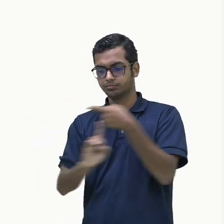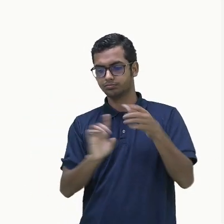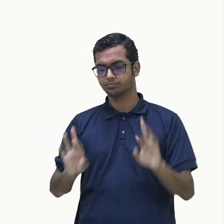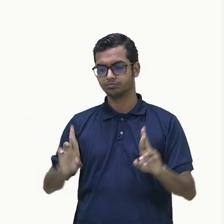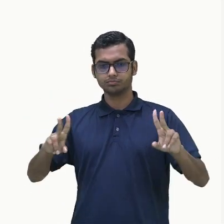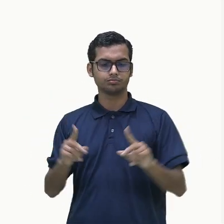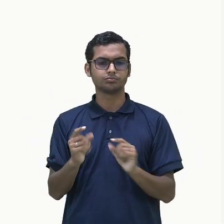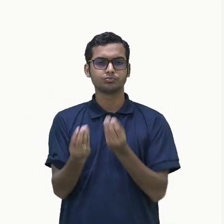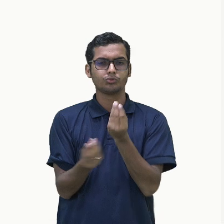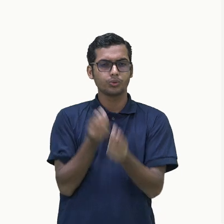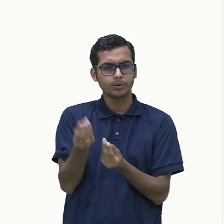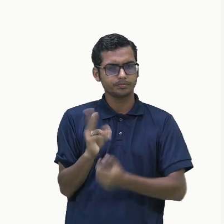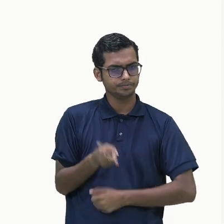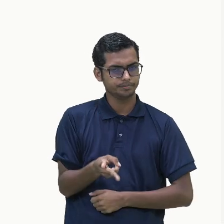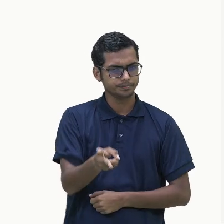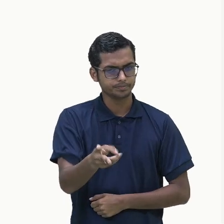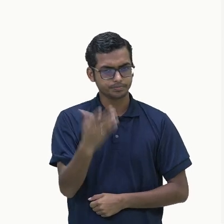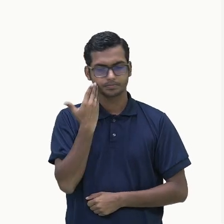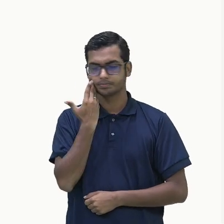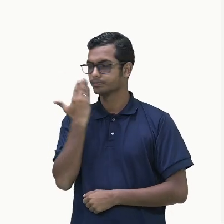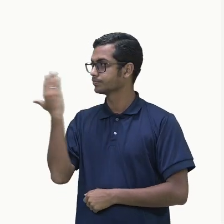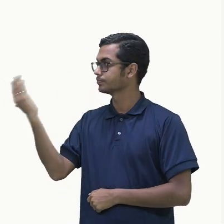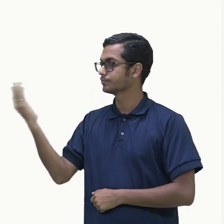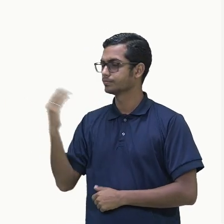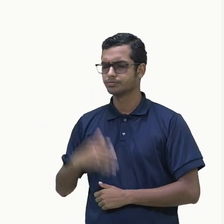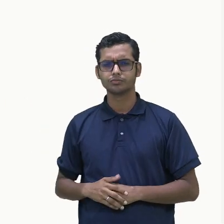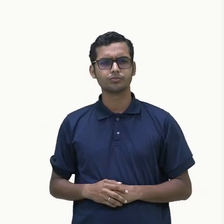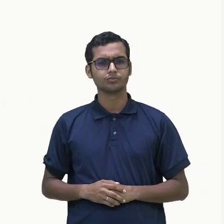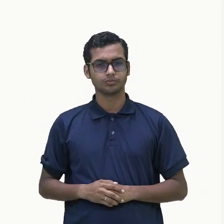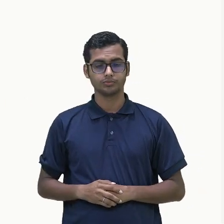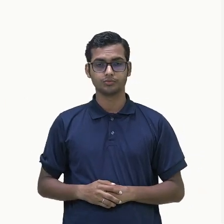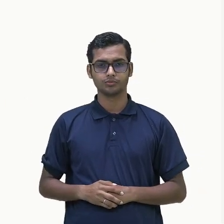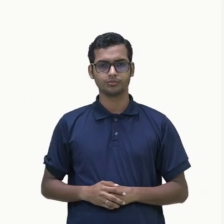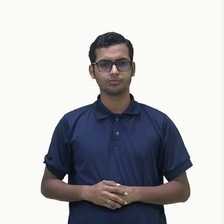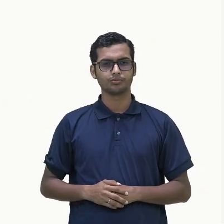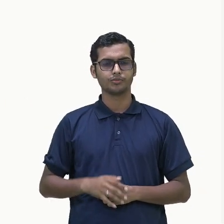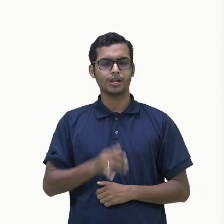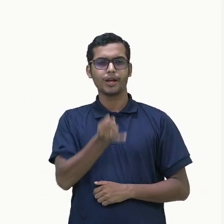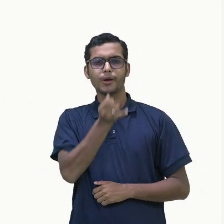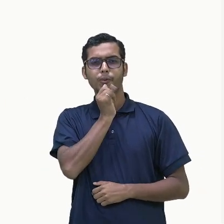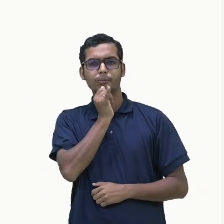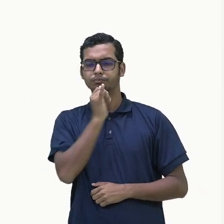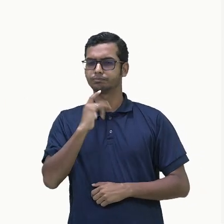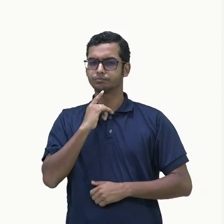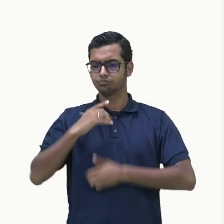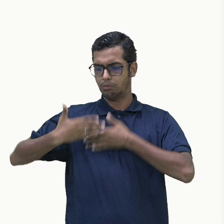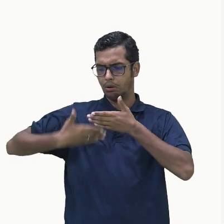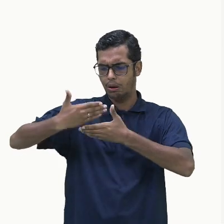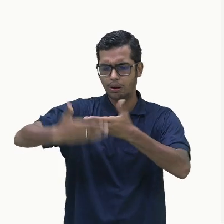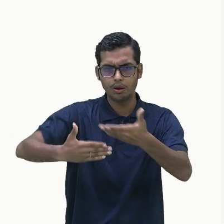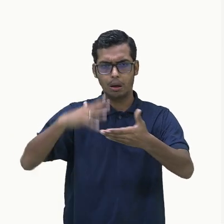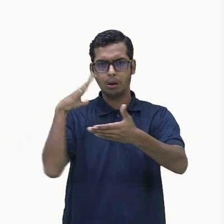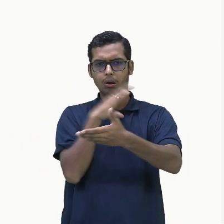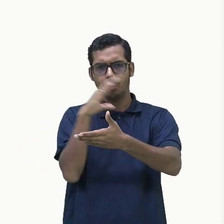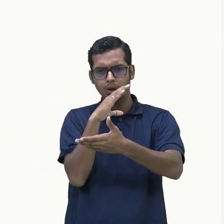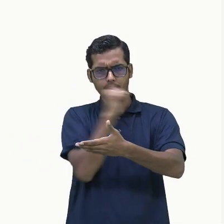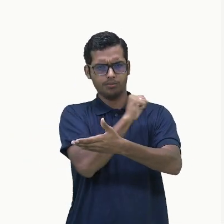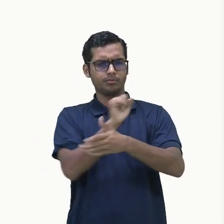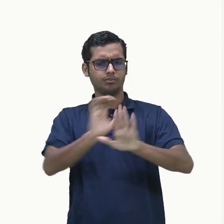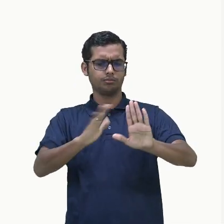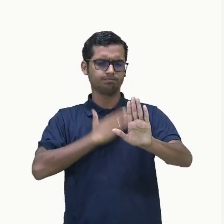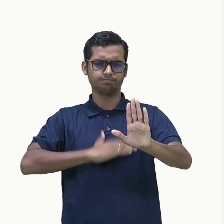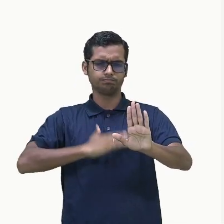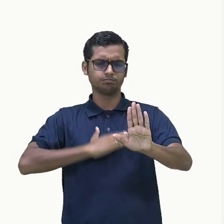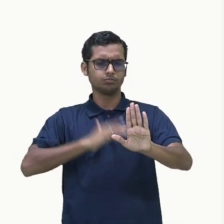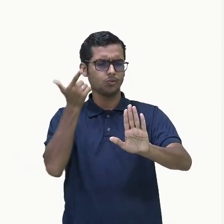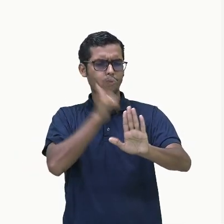diferentes é sempre essa. Eu não preciso me precipitar. Fazendo passo a passo vai dar sempre certo. Vamos a